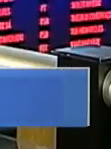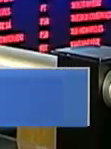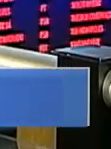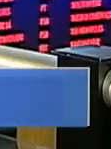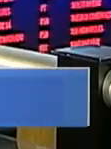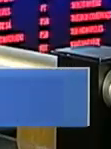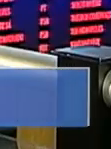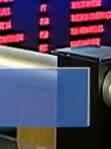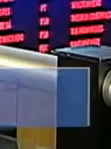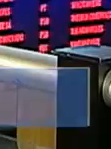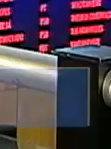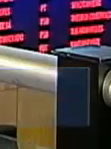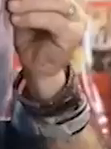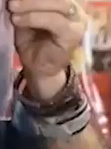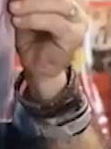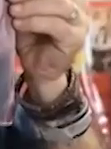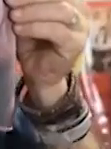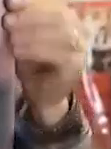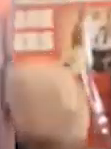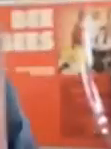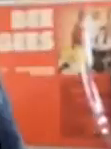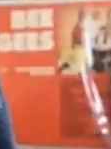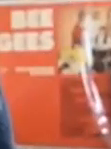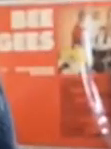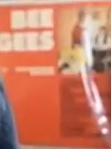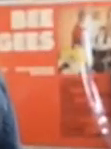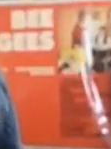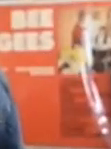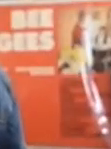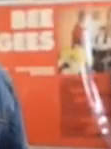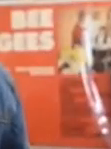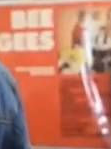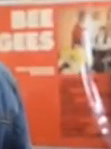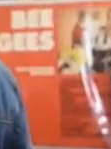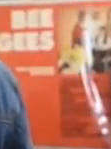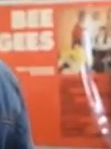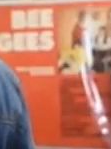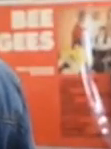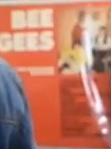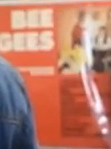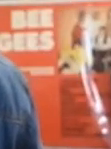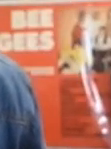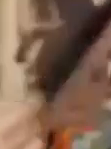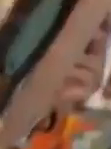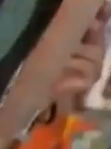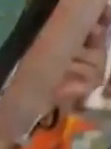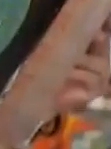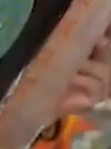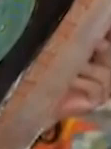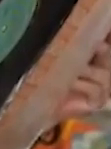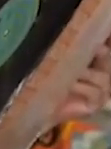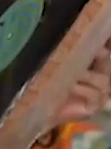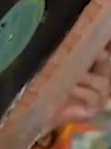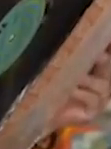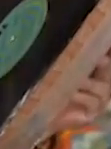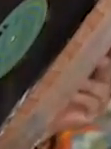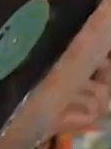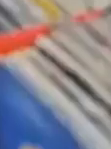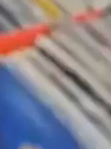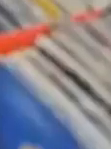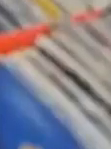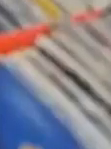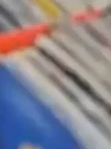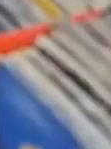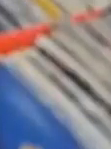segunda-feira, deputados repercutiram a morte de um conhecido personagem da cena cultural de Vitória, o